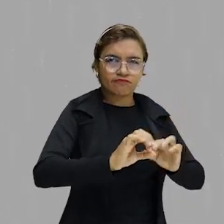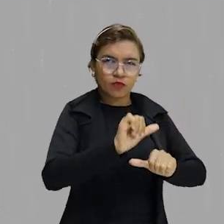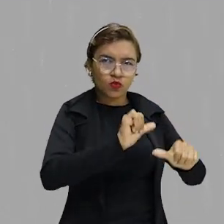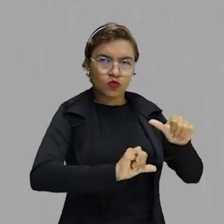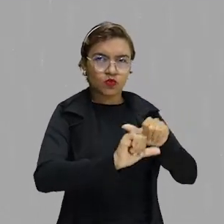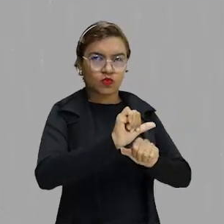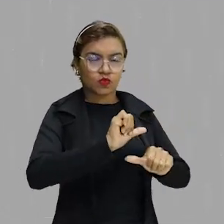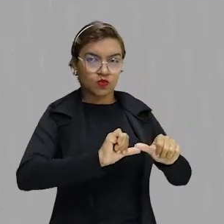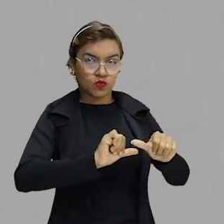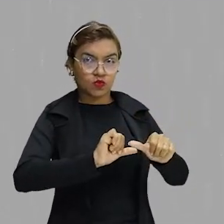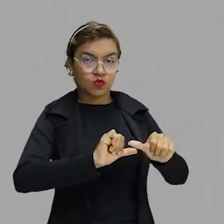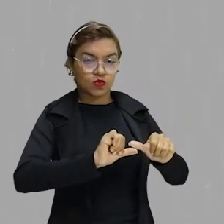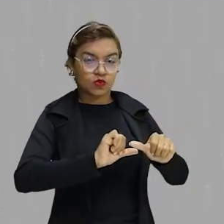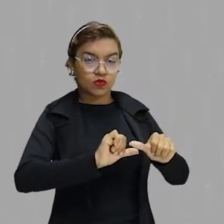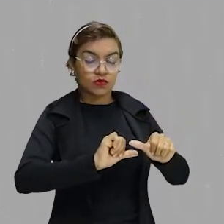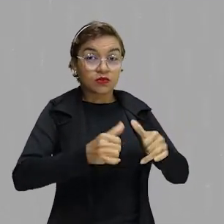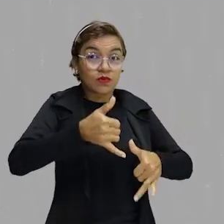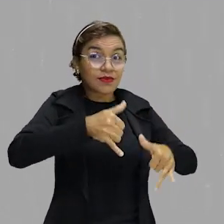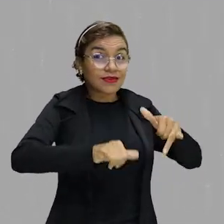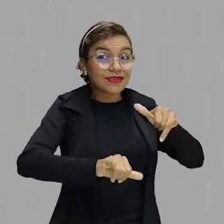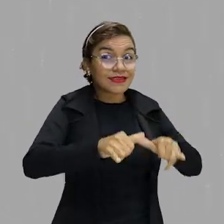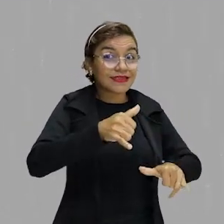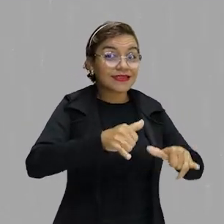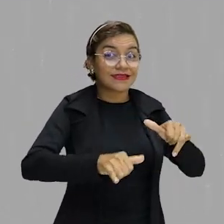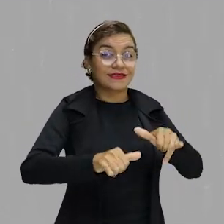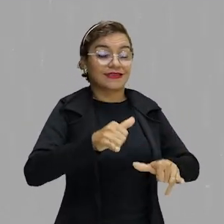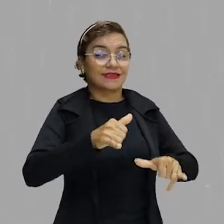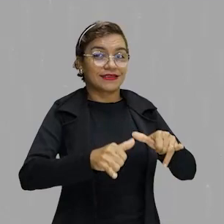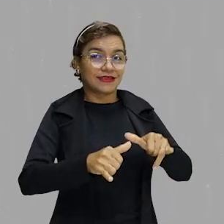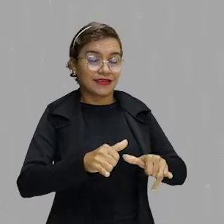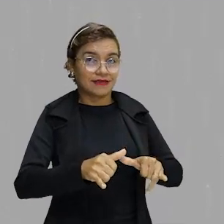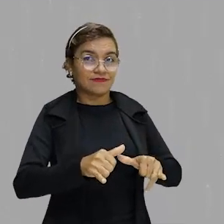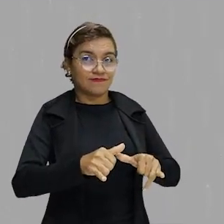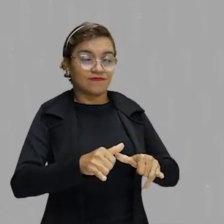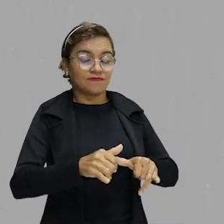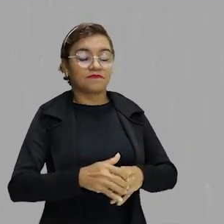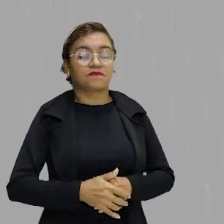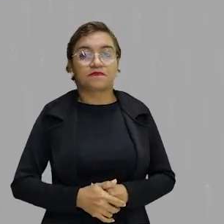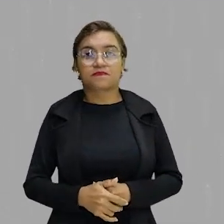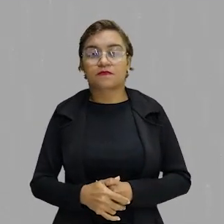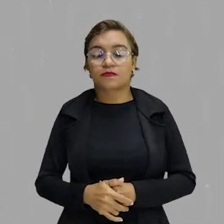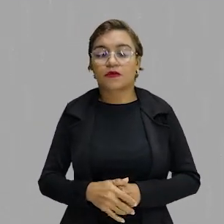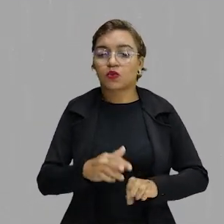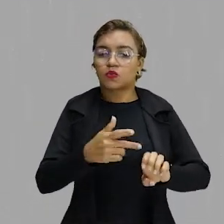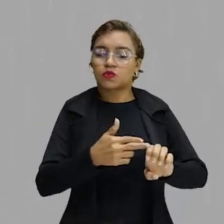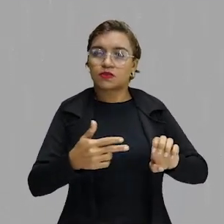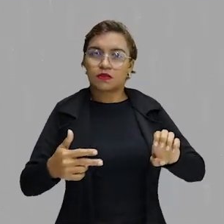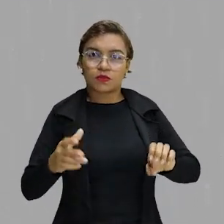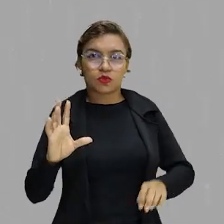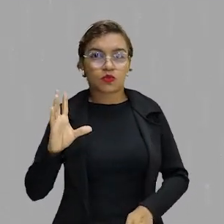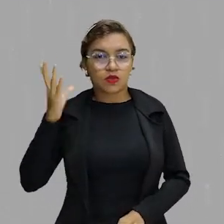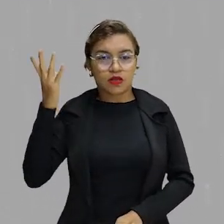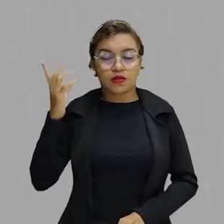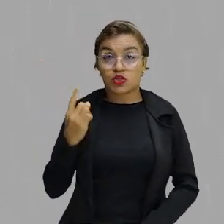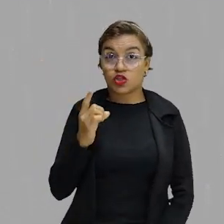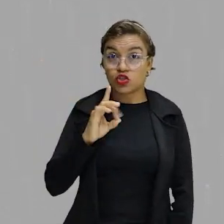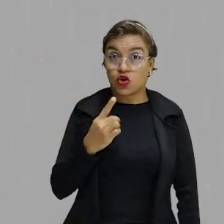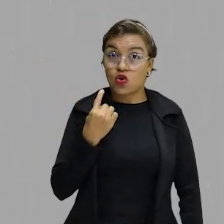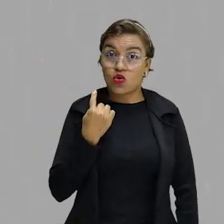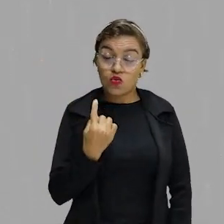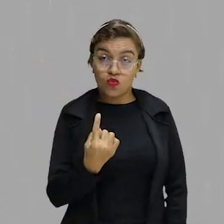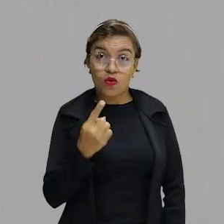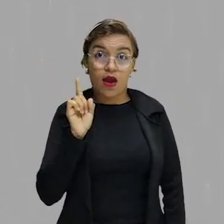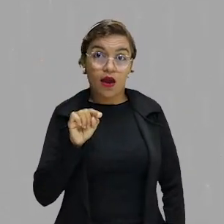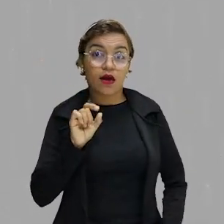sua alteração química, a alteração da sua composição química. Dos elementos do clima, só tem um que consegue fazer